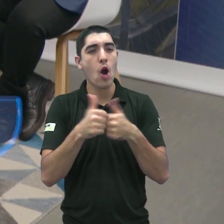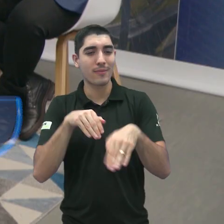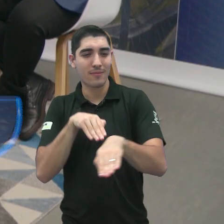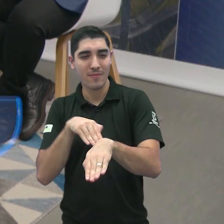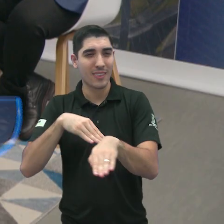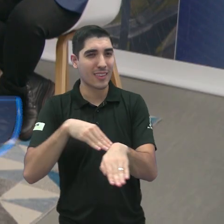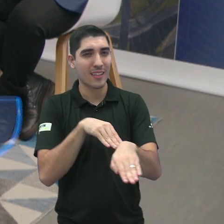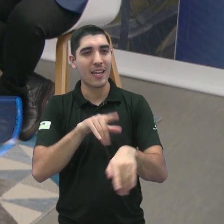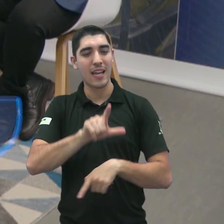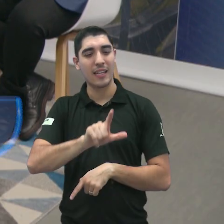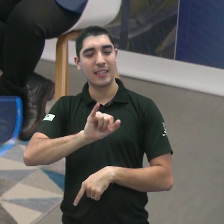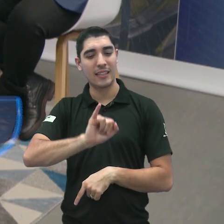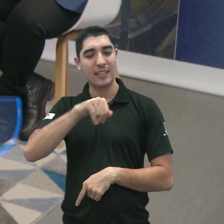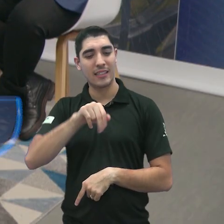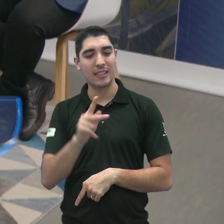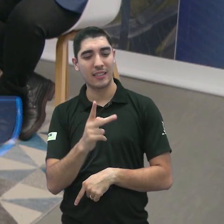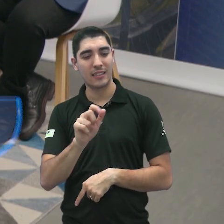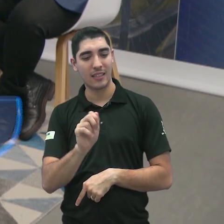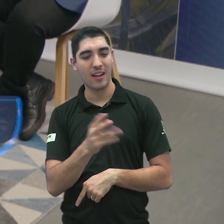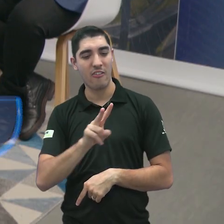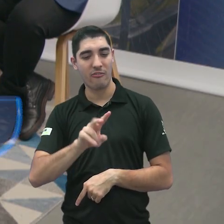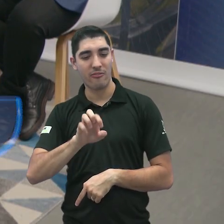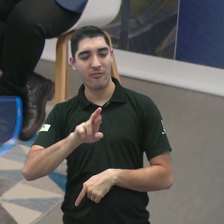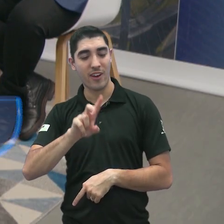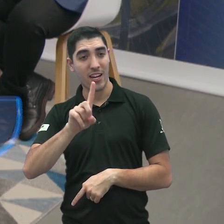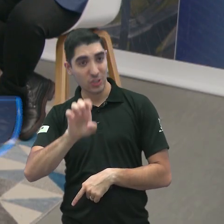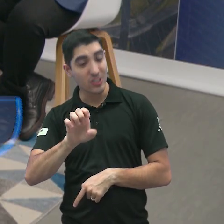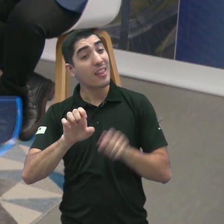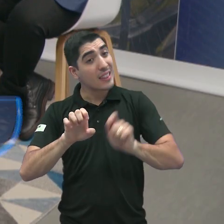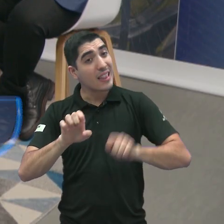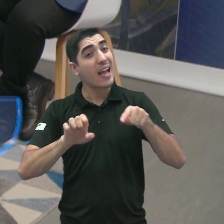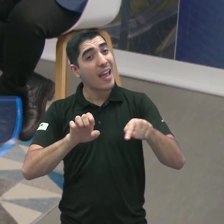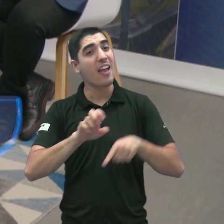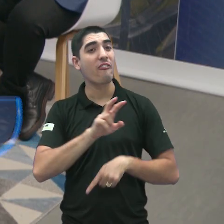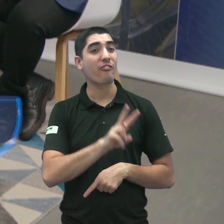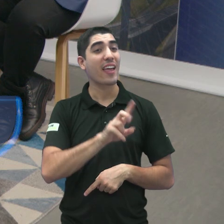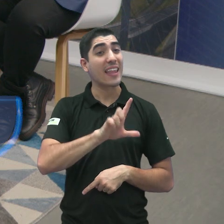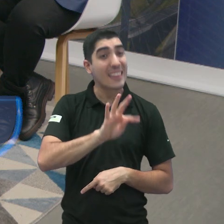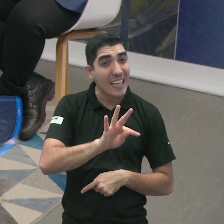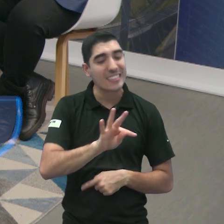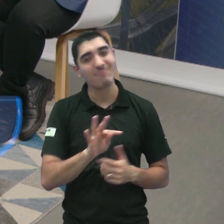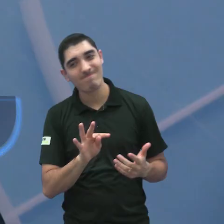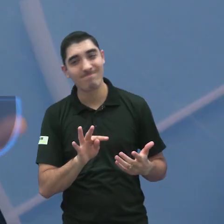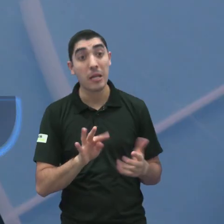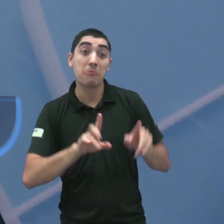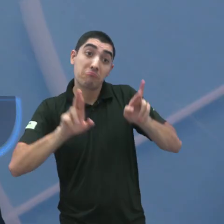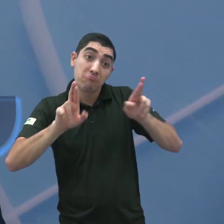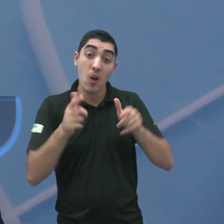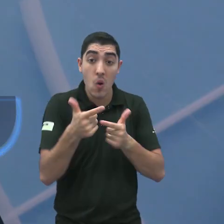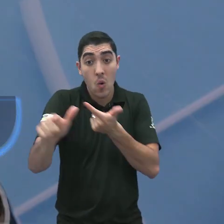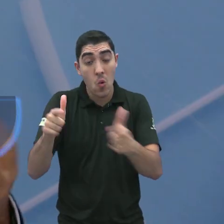né, fosse um VLT. Né? Então a gente acabou escolhendo o BRT. Espero que os